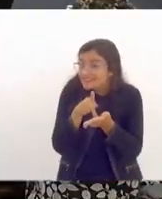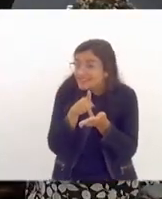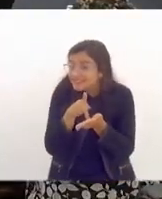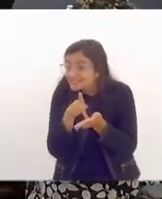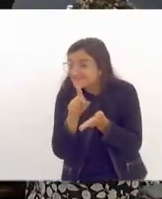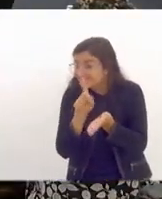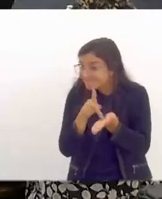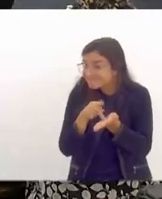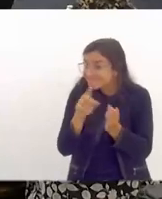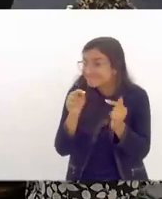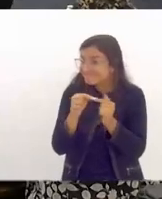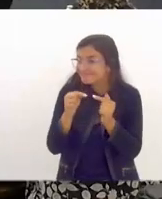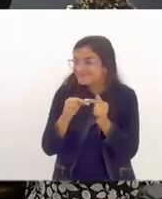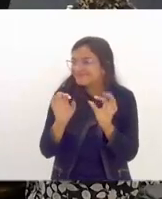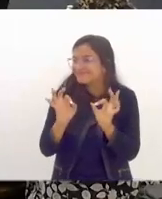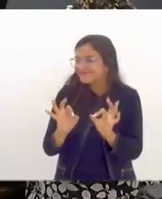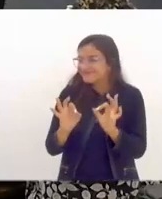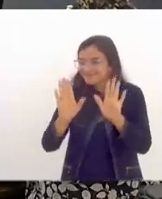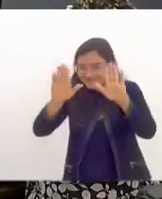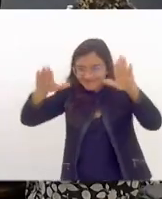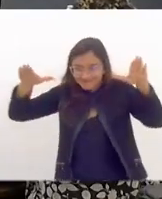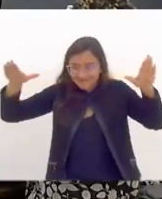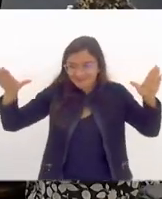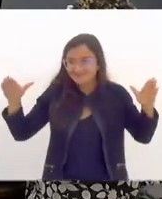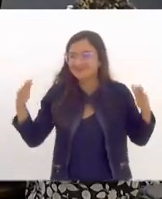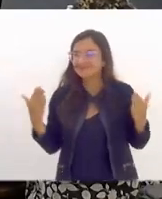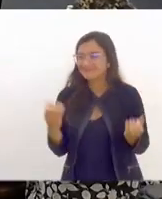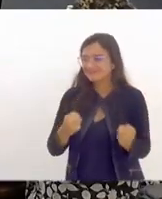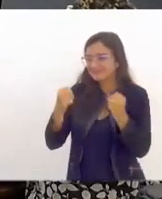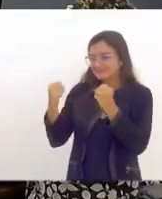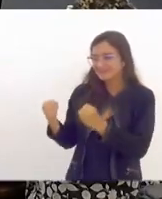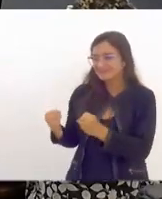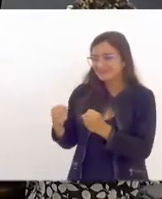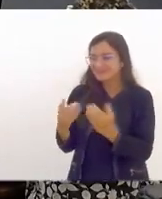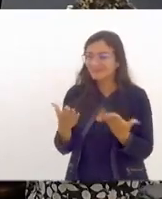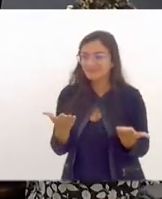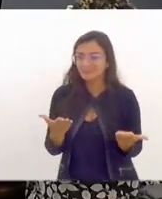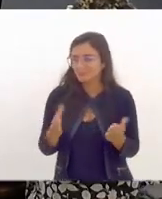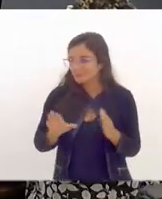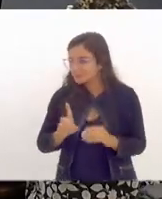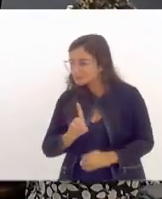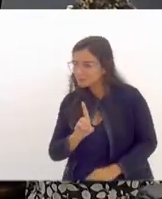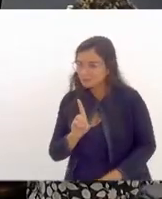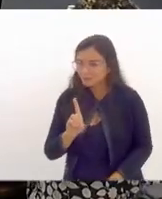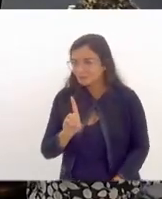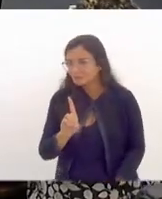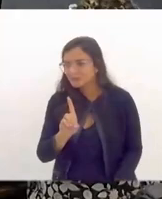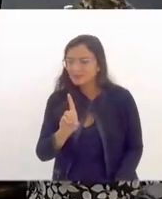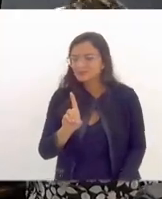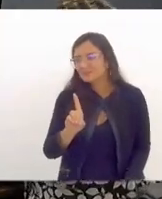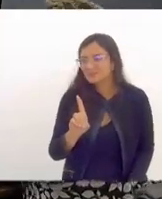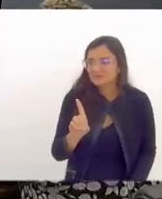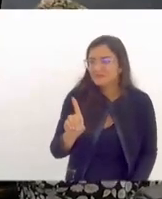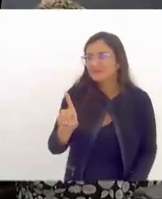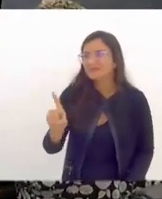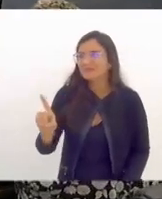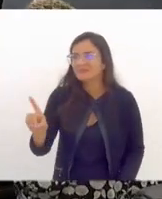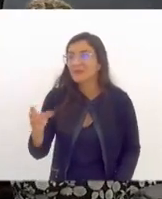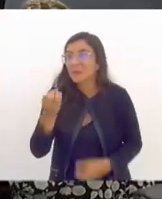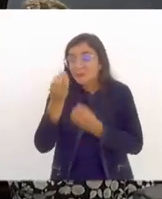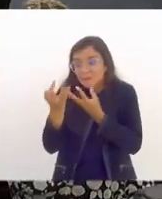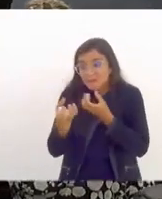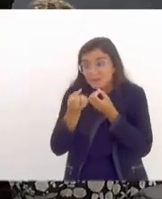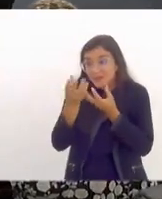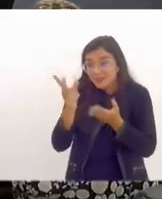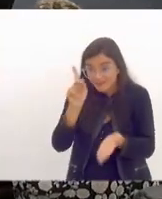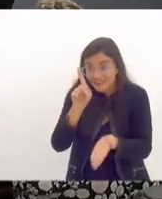da realidade alô alô autoridade vou chegando de massinha me